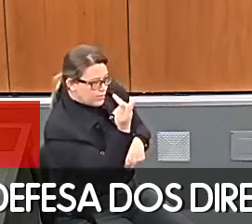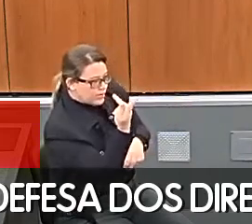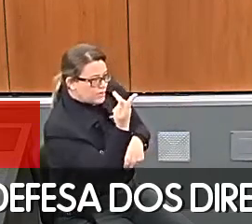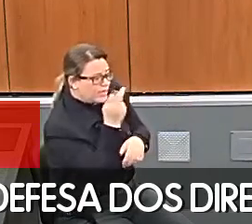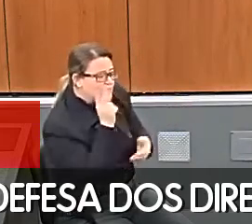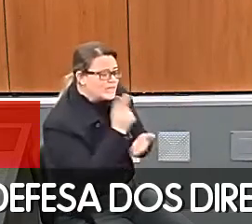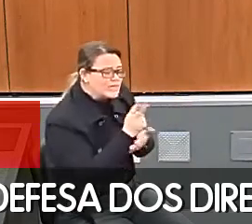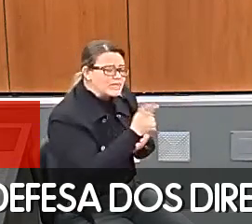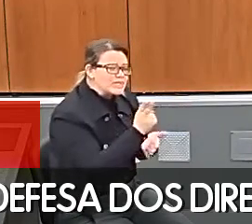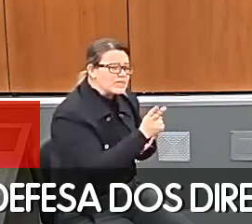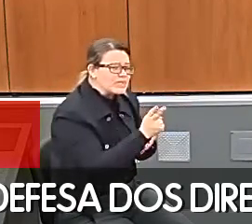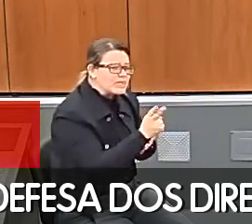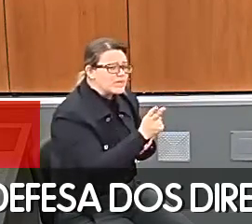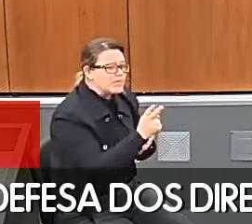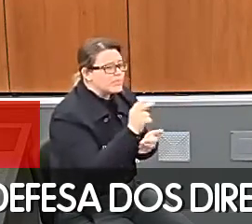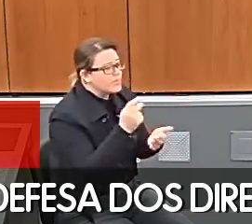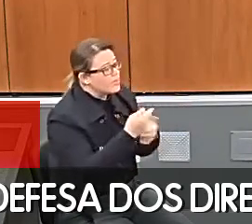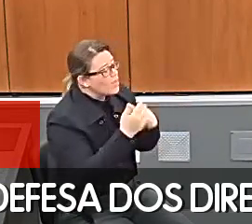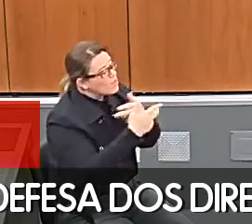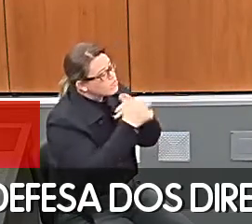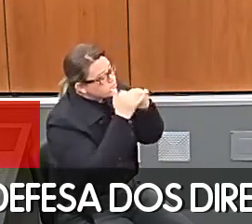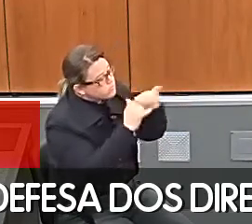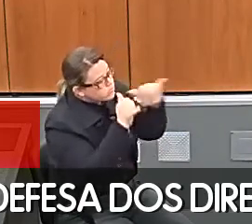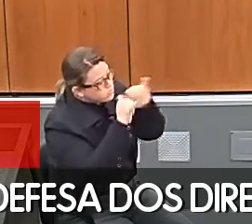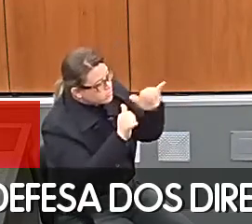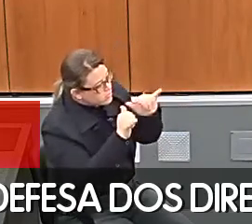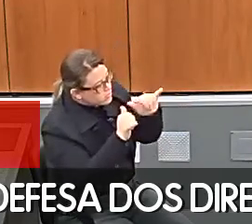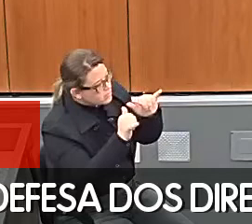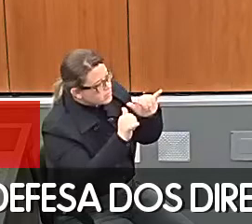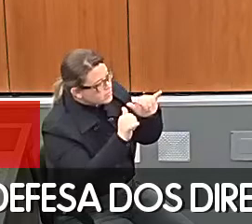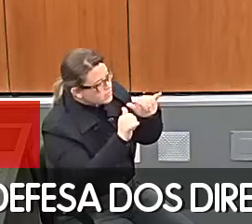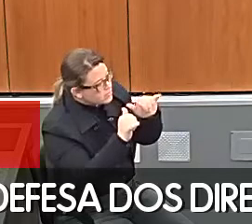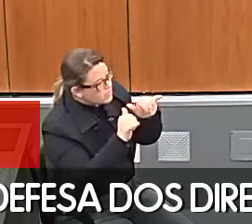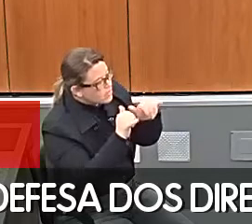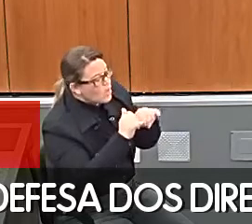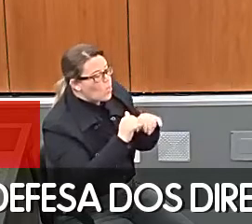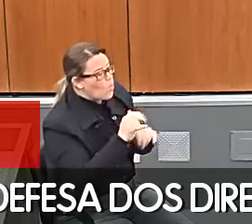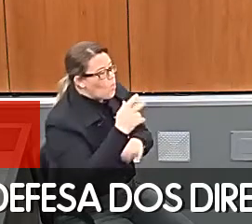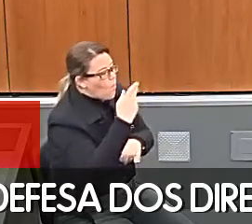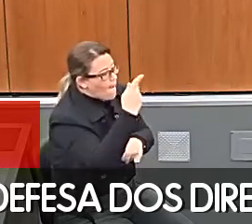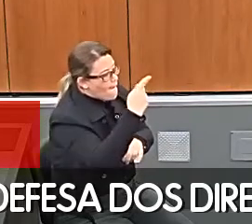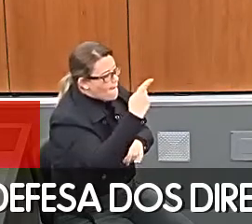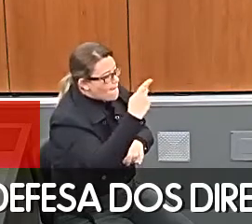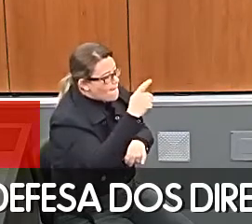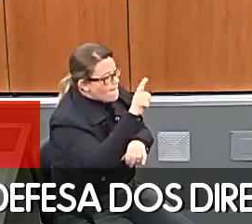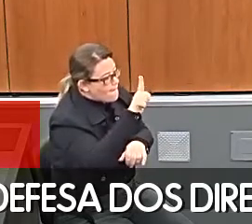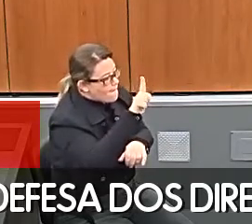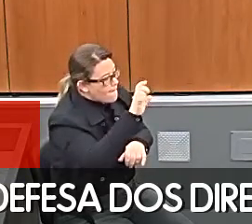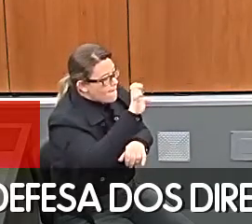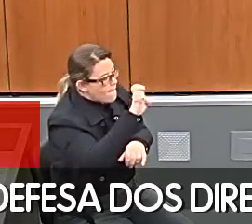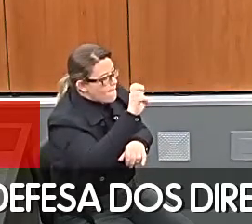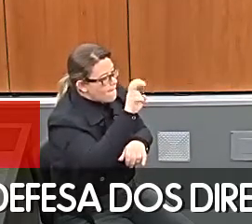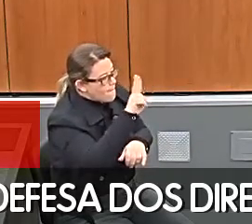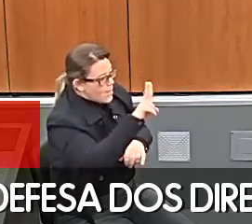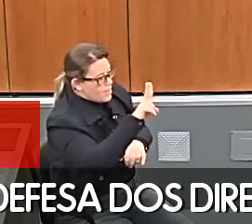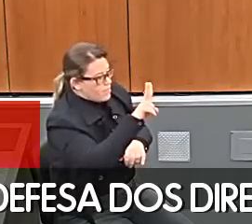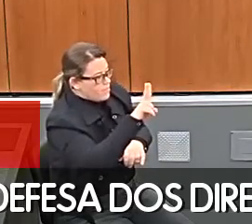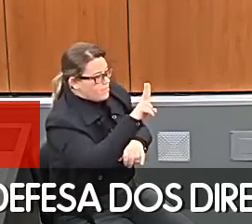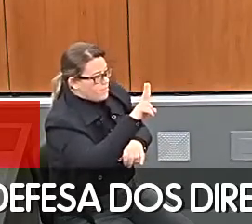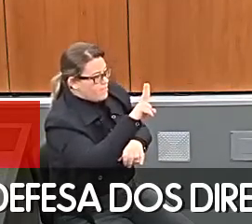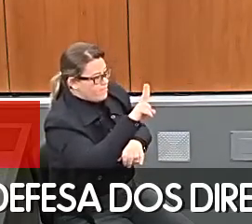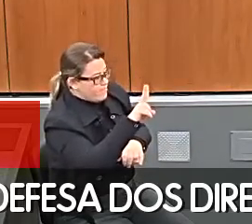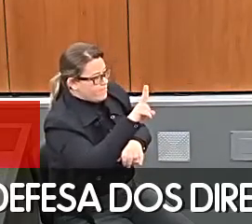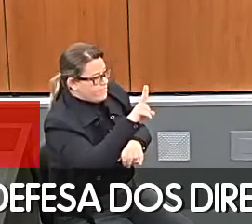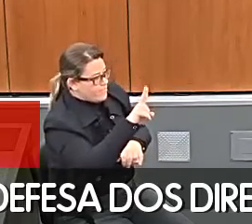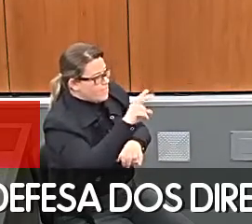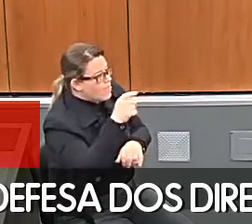sempre promove eventos aqui, é o projeto Libras na Escola e na Vida, e nós estamos indo a Itabira, porque Itabira sempre